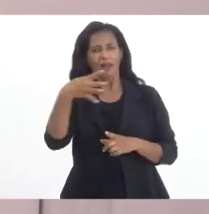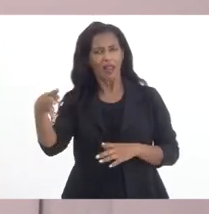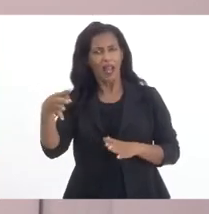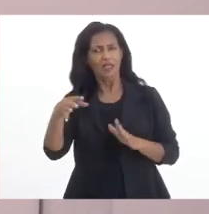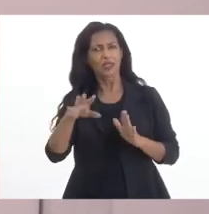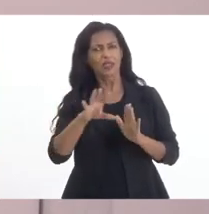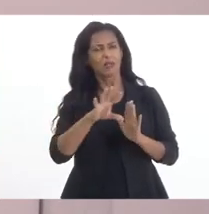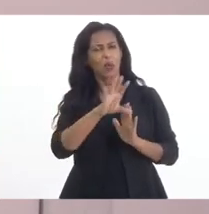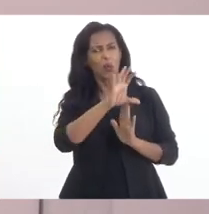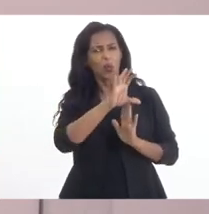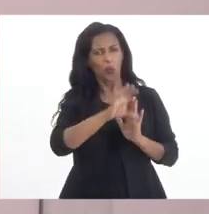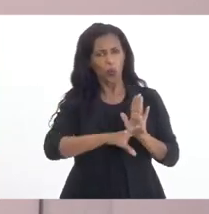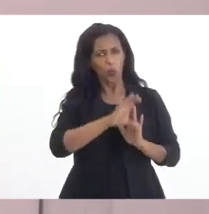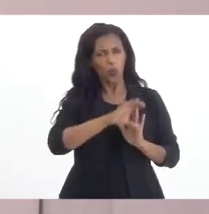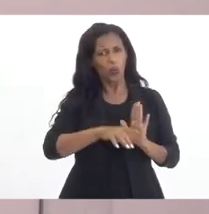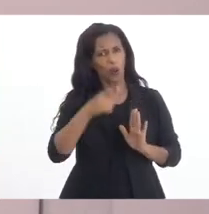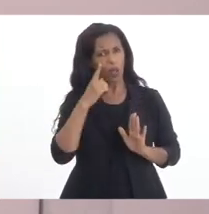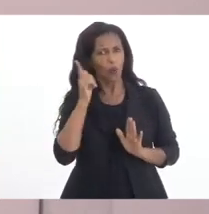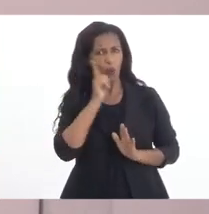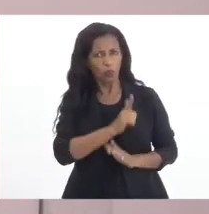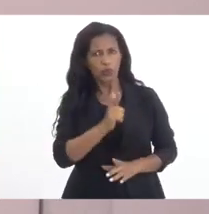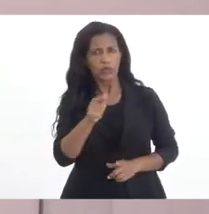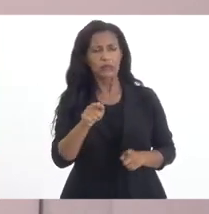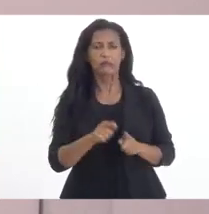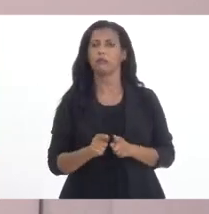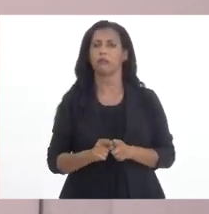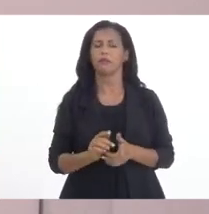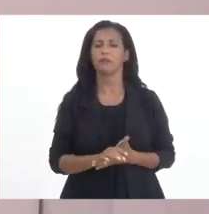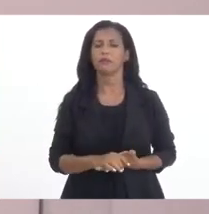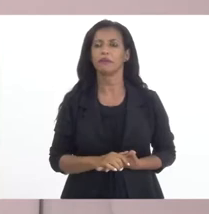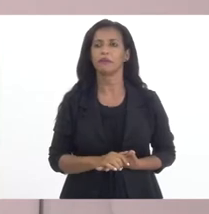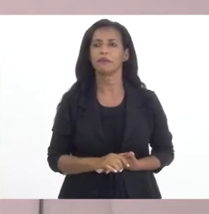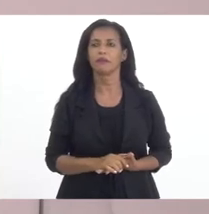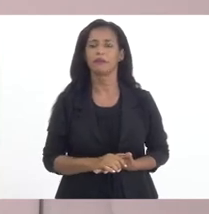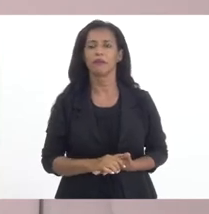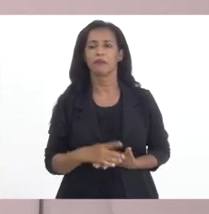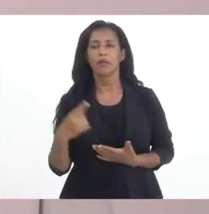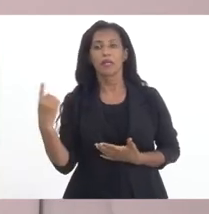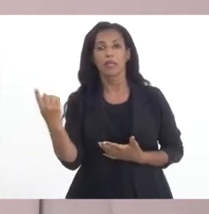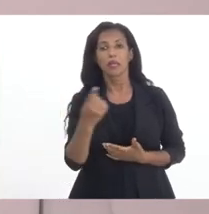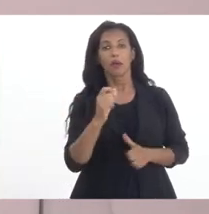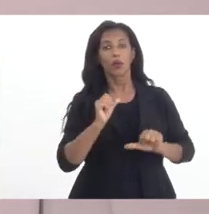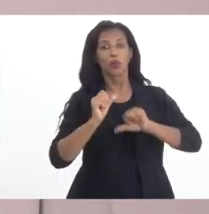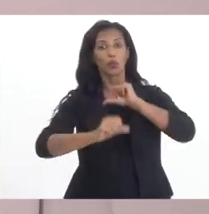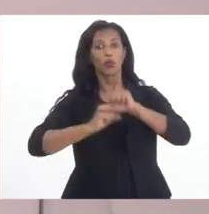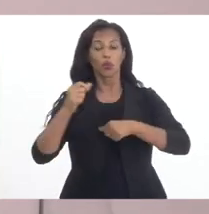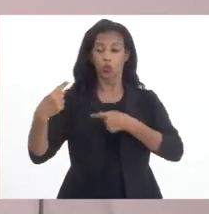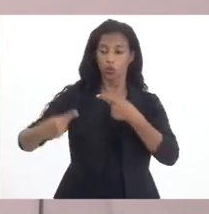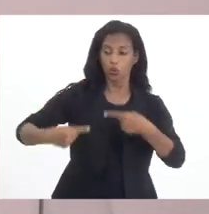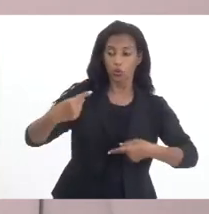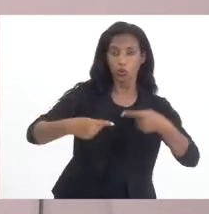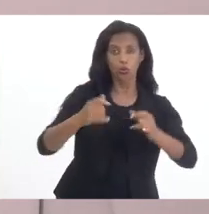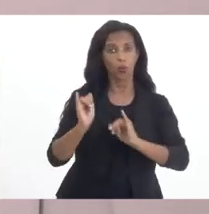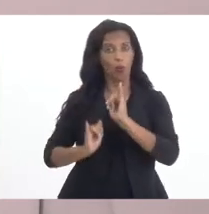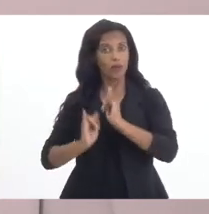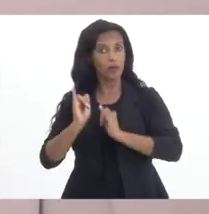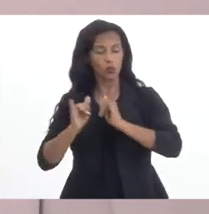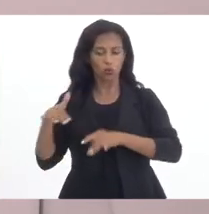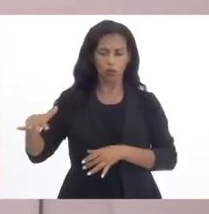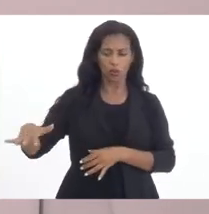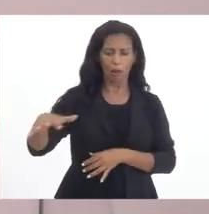deram de presente, consegui convencê-los. E depois a gente atualizou discutindo com as indústrias da